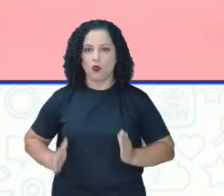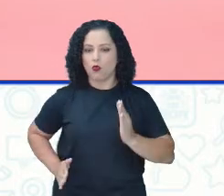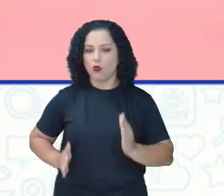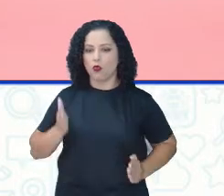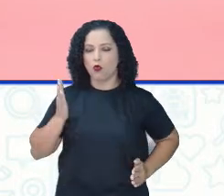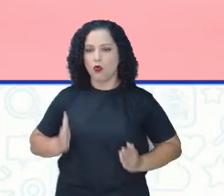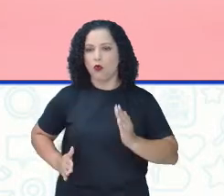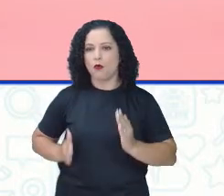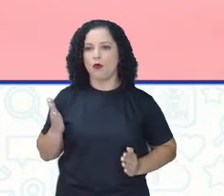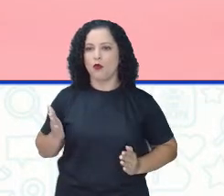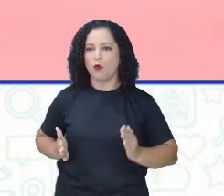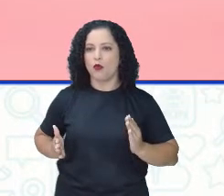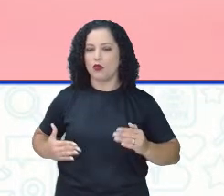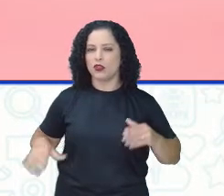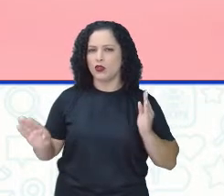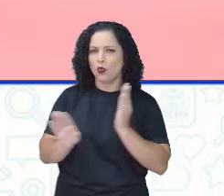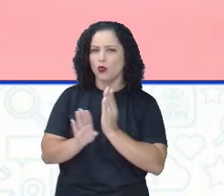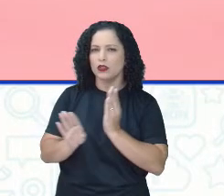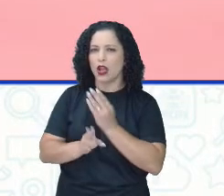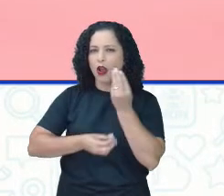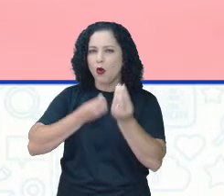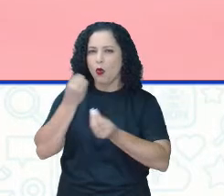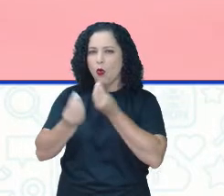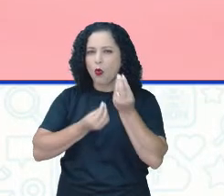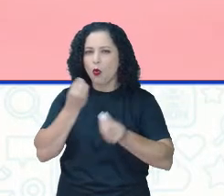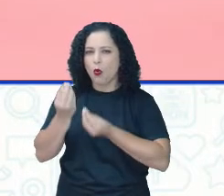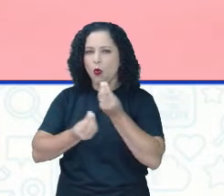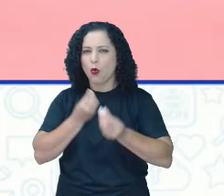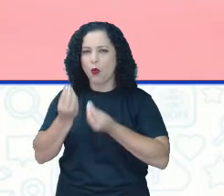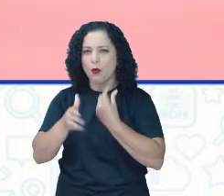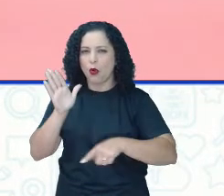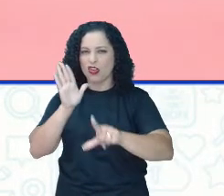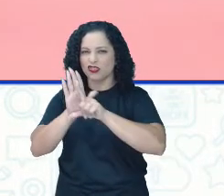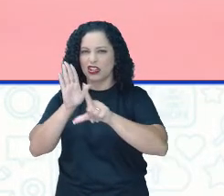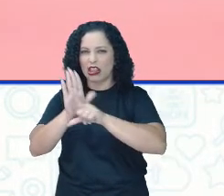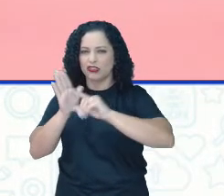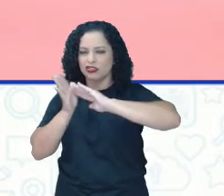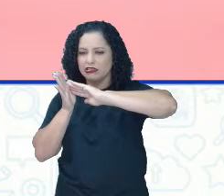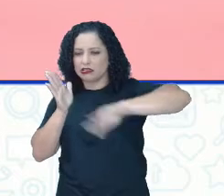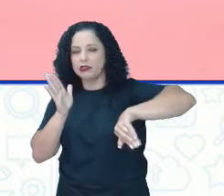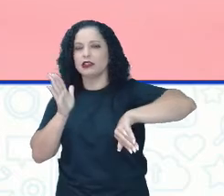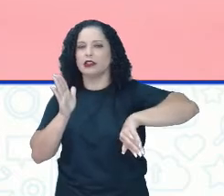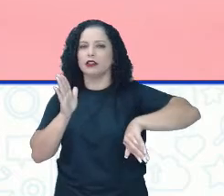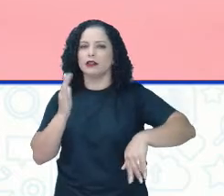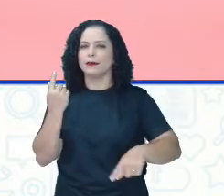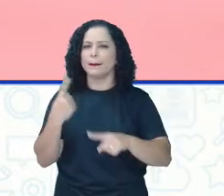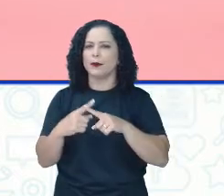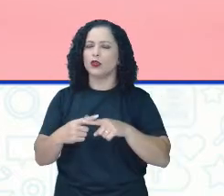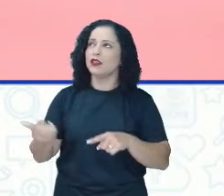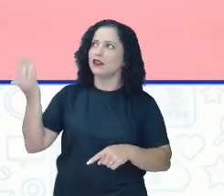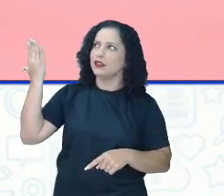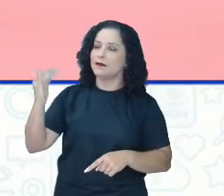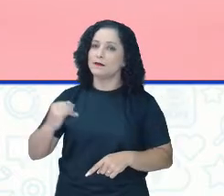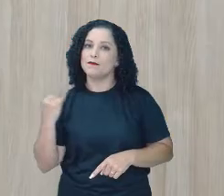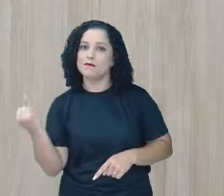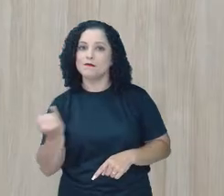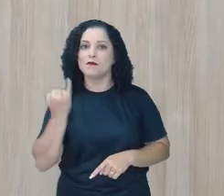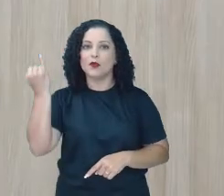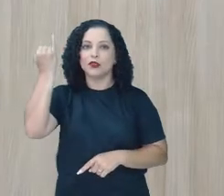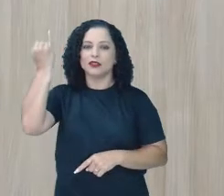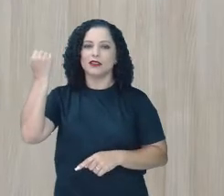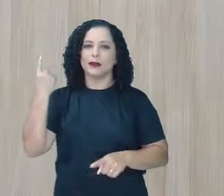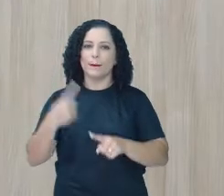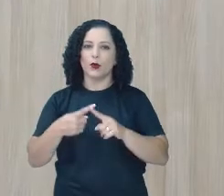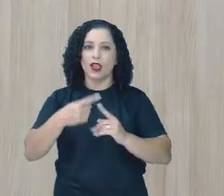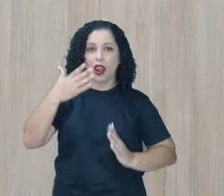tenham encontrado um meio de desativar as leis dos robóticos. Por que essa sinopse é interessante, Vivi? Porque ela rompe